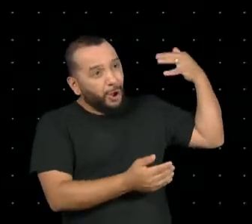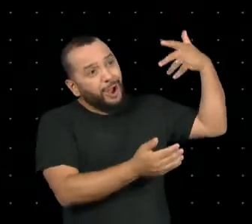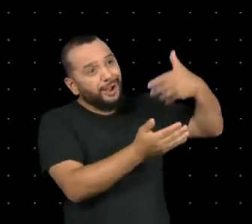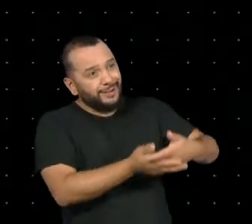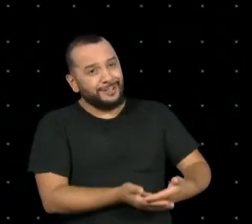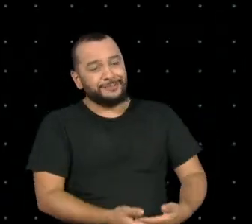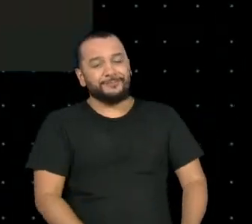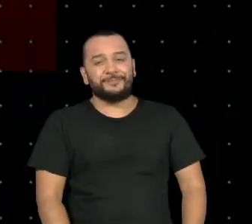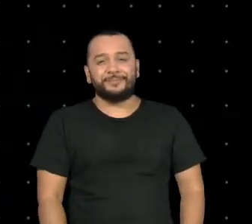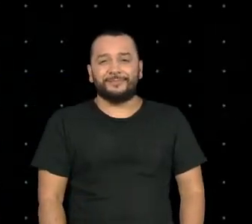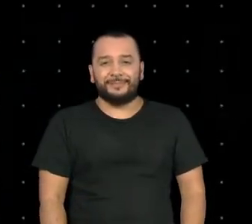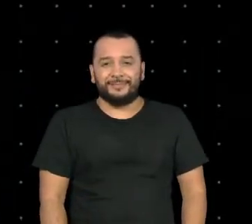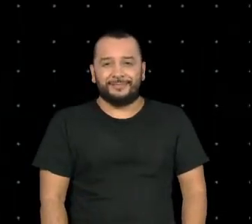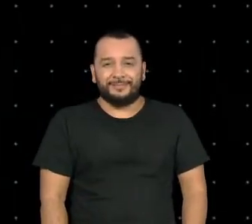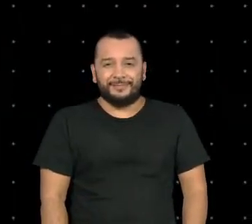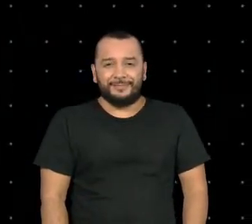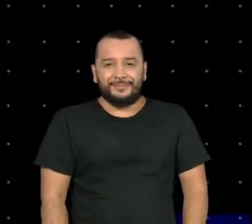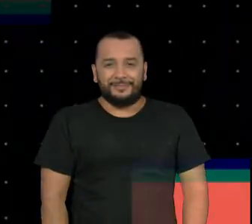trajetória.